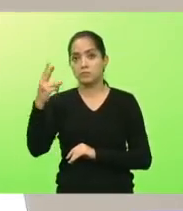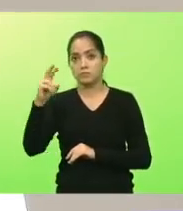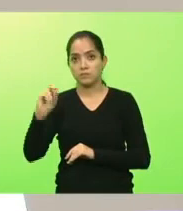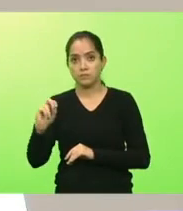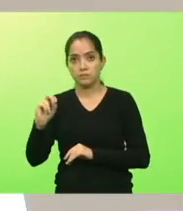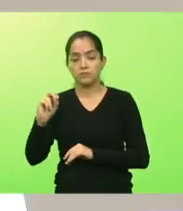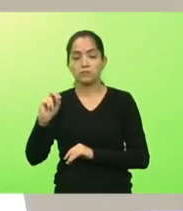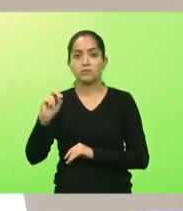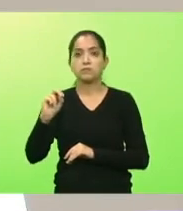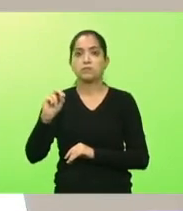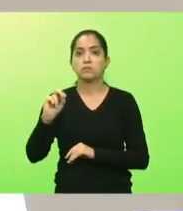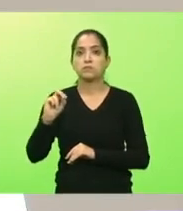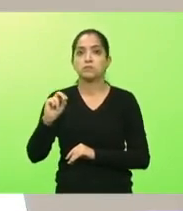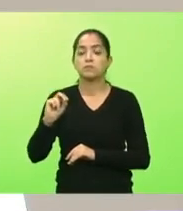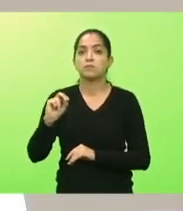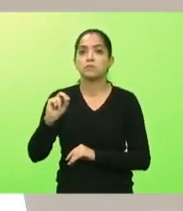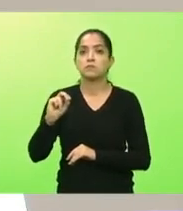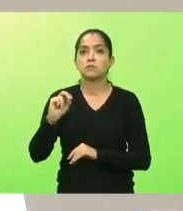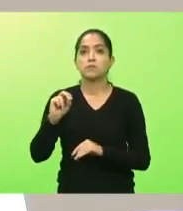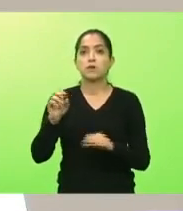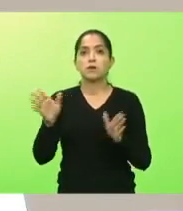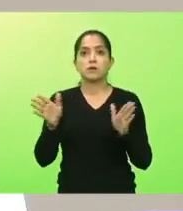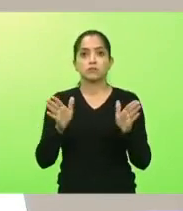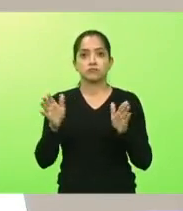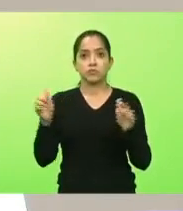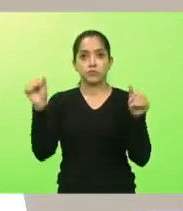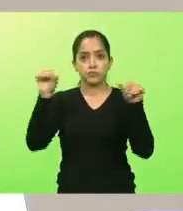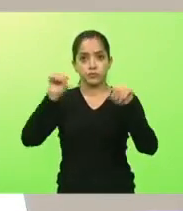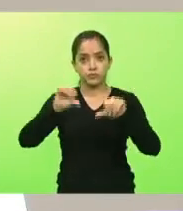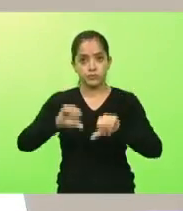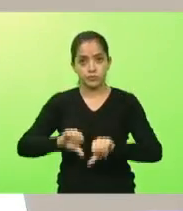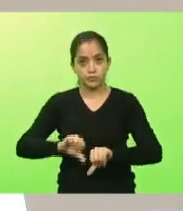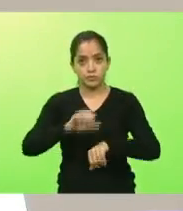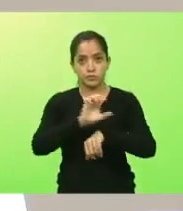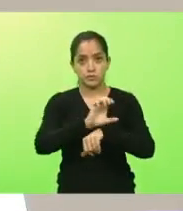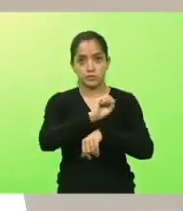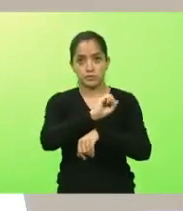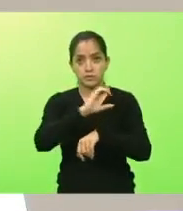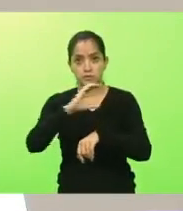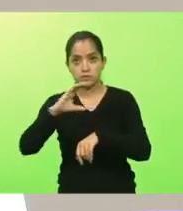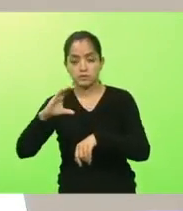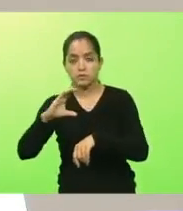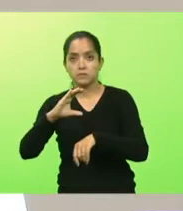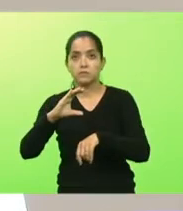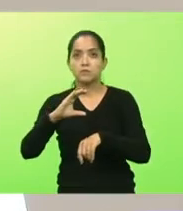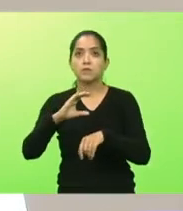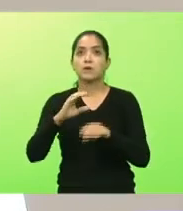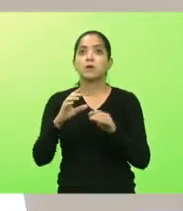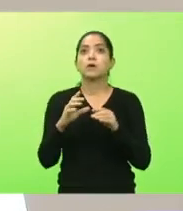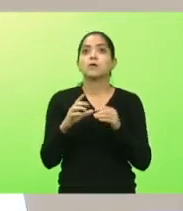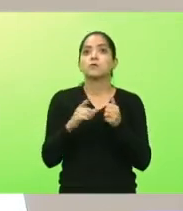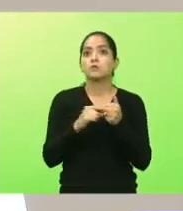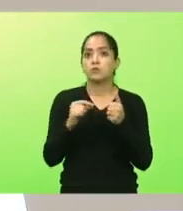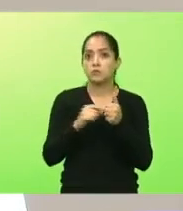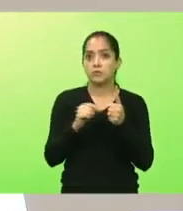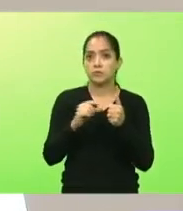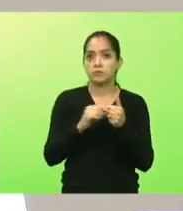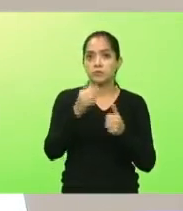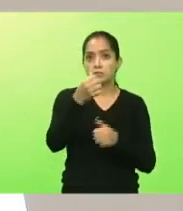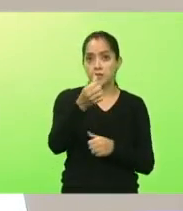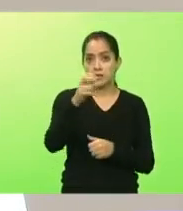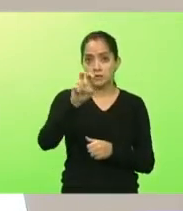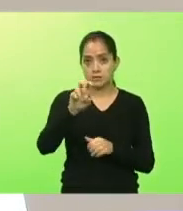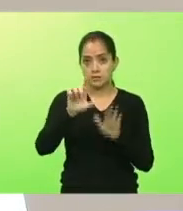que declara estado de calamidade pública em Santa Catarina para fins do disposto no artigo 65 da